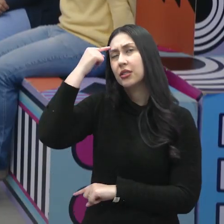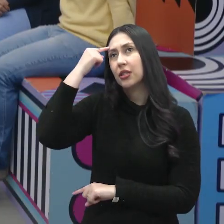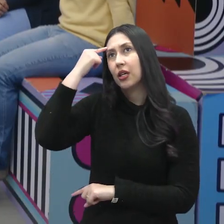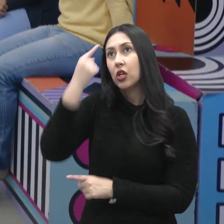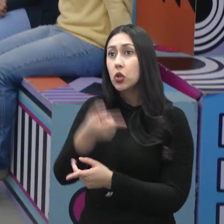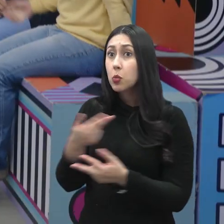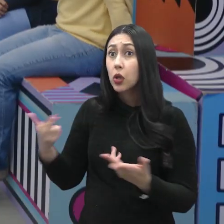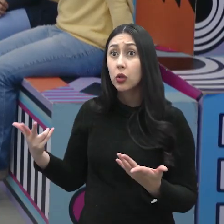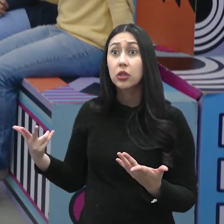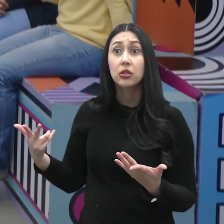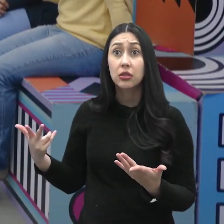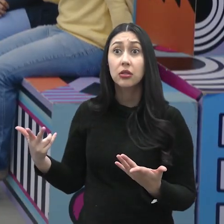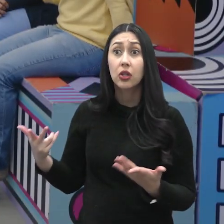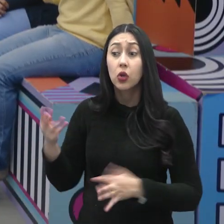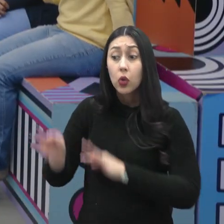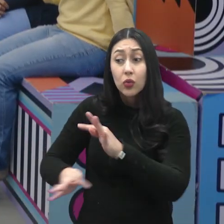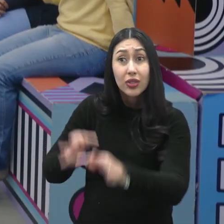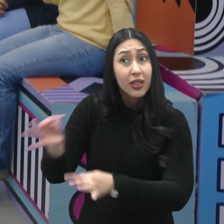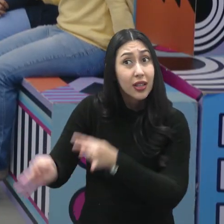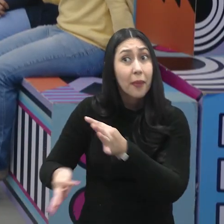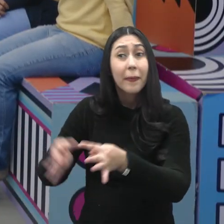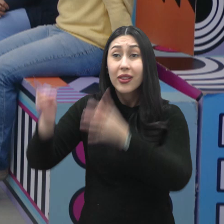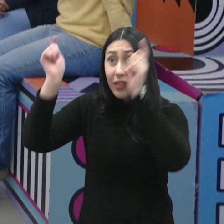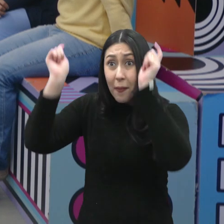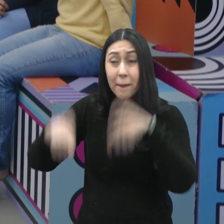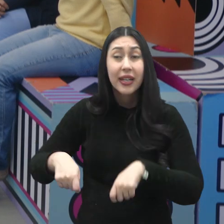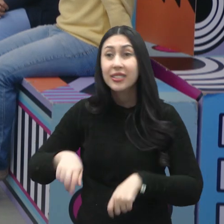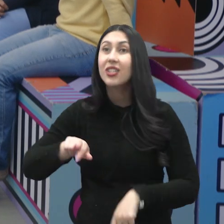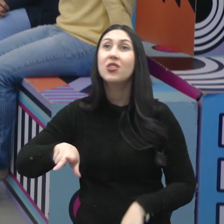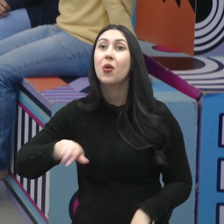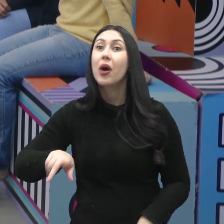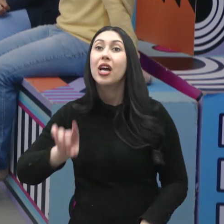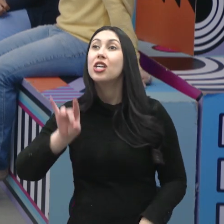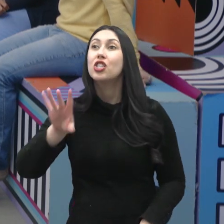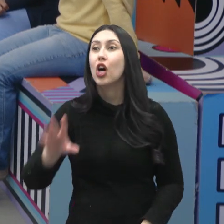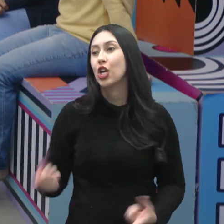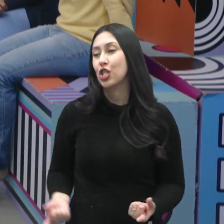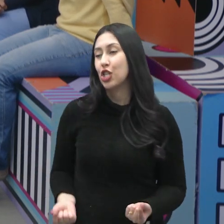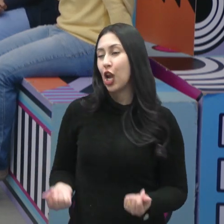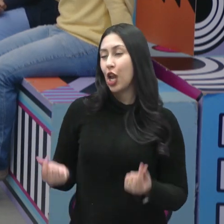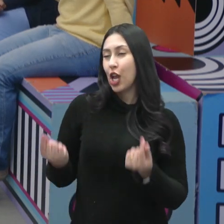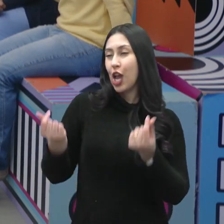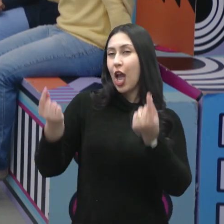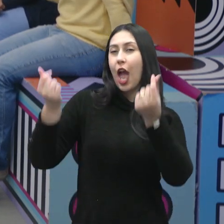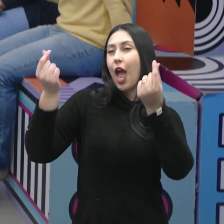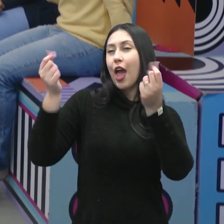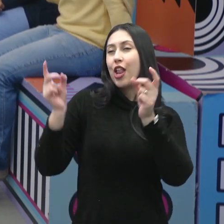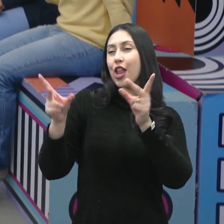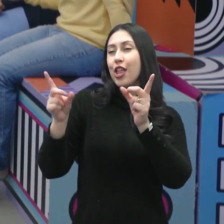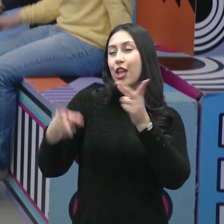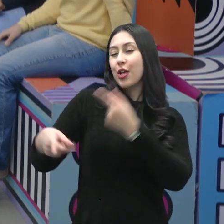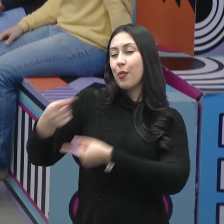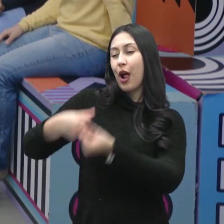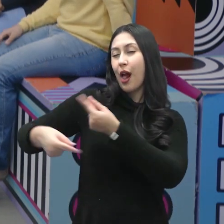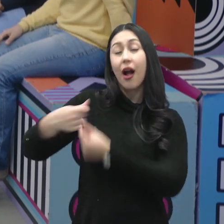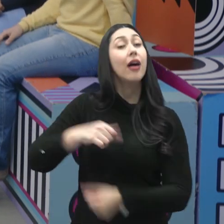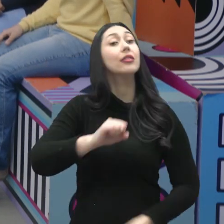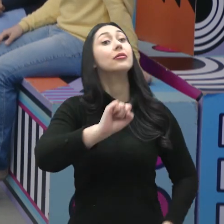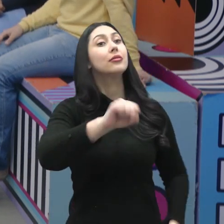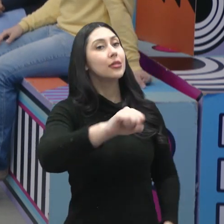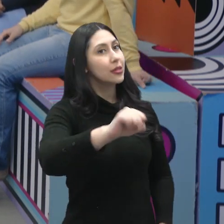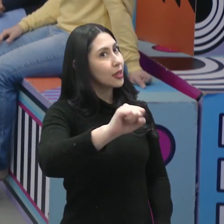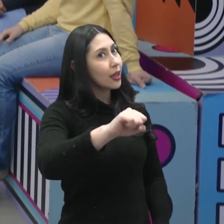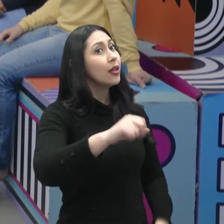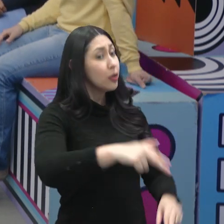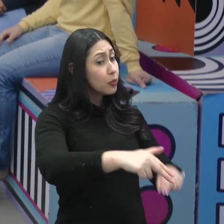que realmente vai funcionar como um tratamento efetivo. Isso. Não simplesmente para lucrar, não simplesmente para virar um comércio. Exato. É